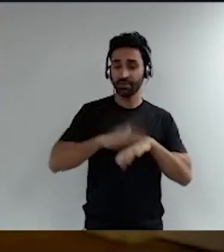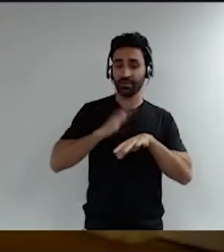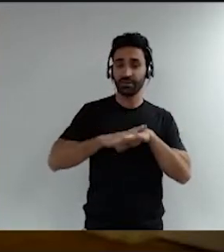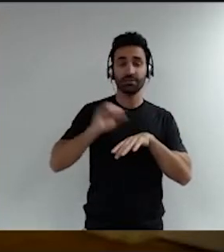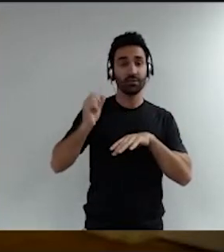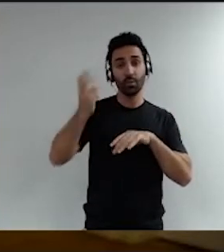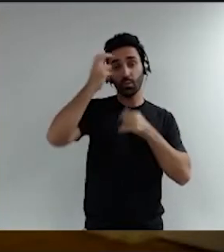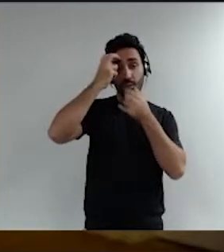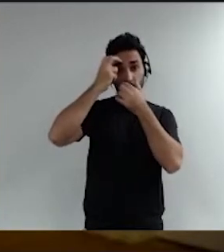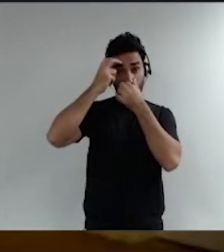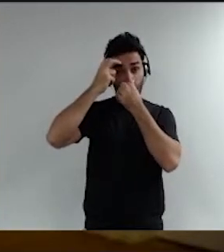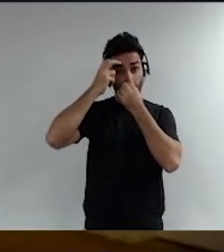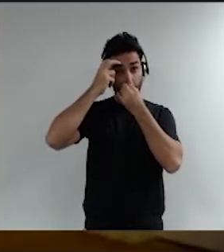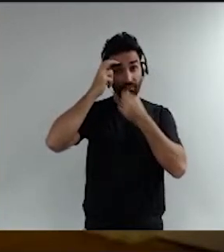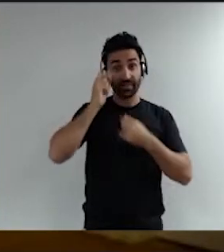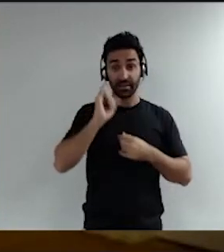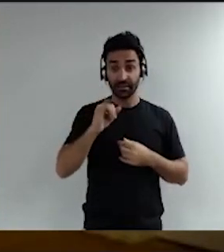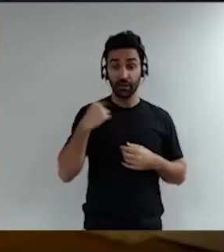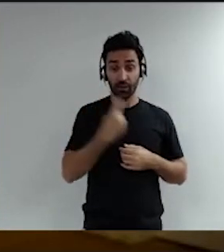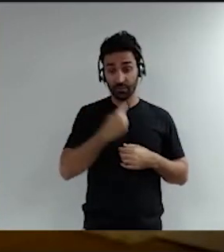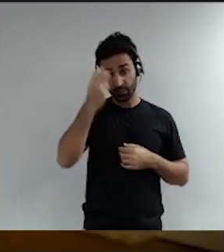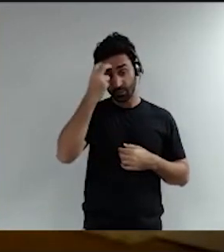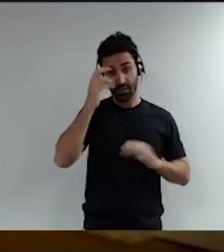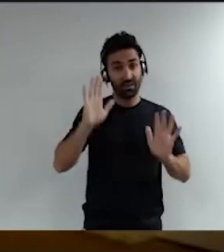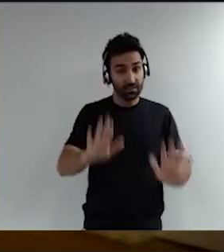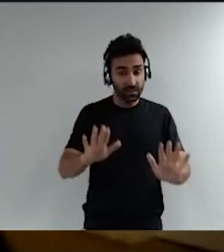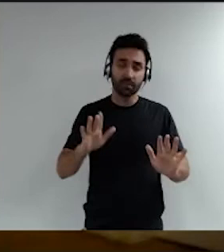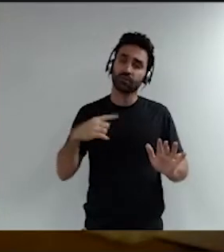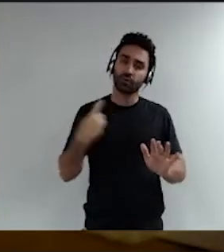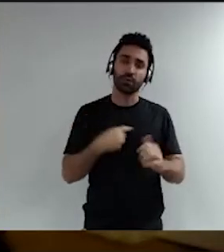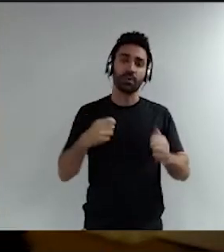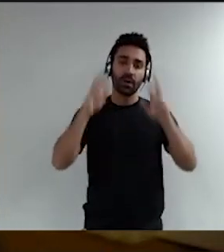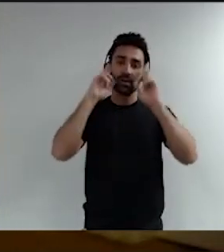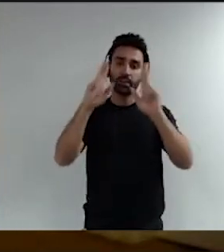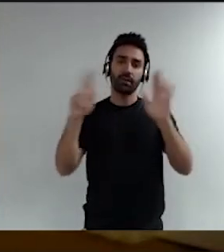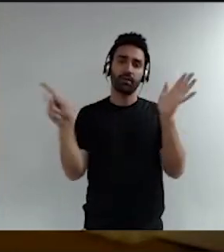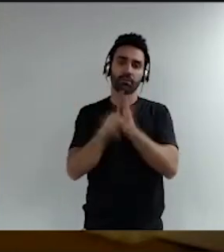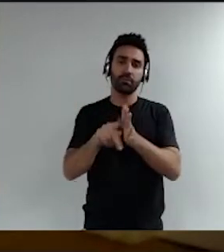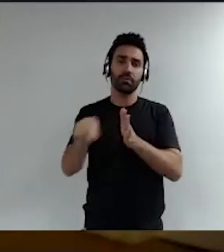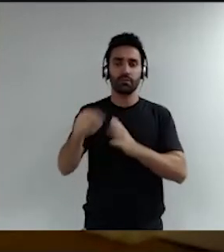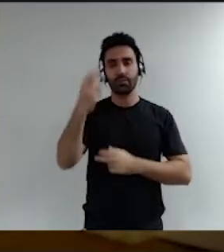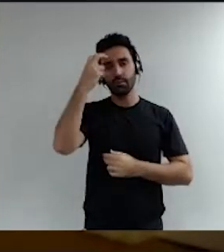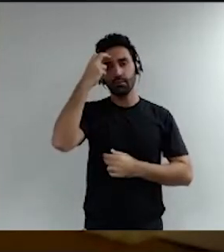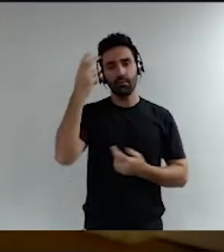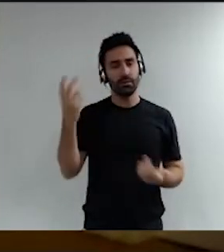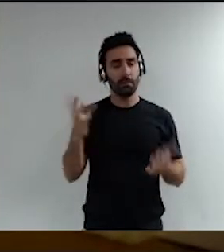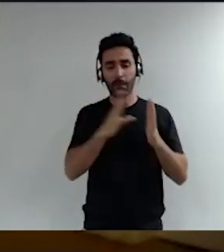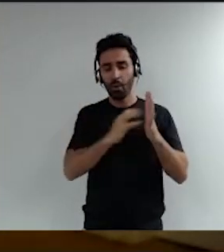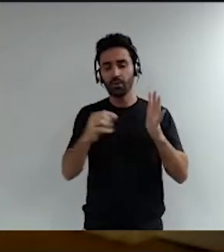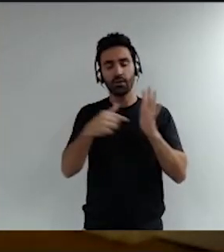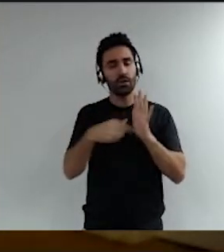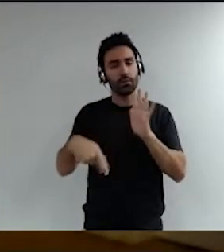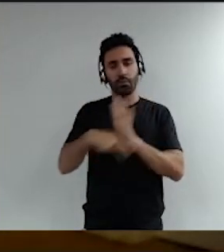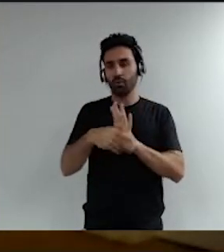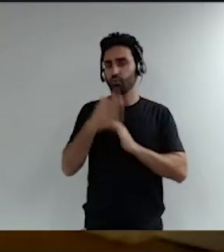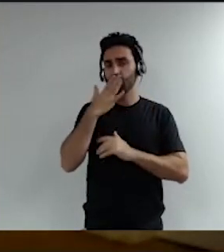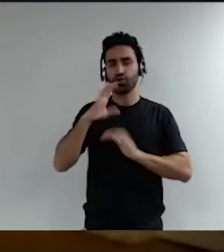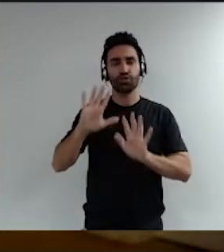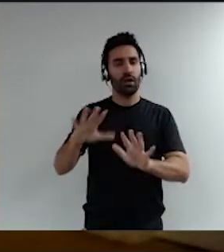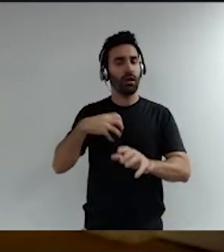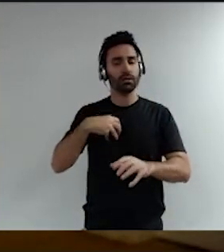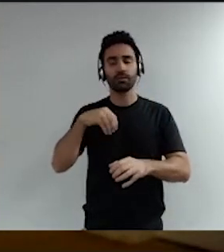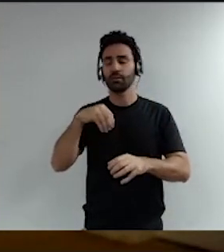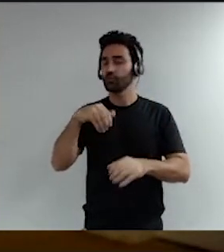Se a nossa cultura é essa, é assim que nós temos que trabalhar os modelos propositivos de julgamento,